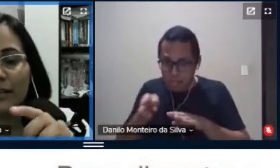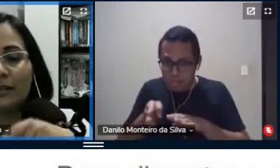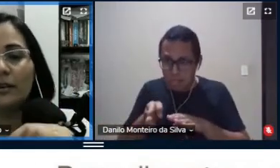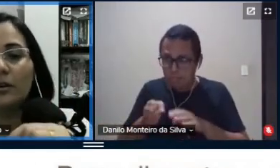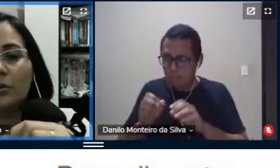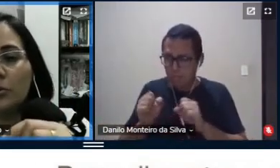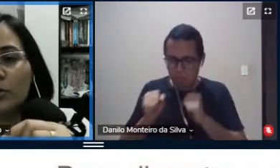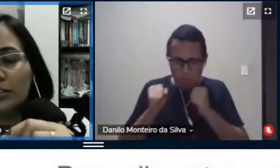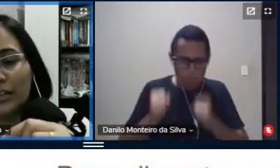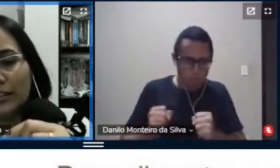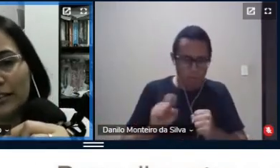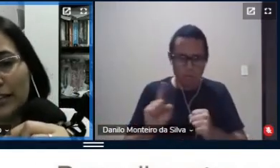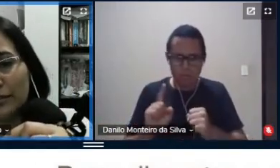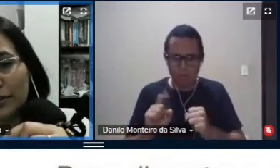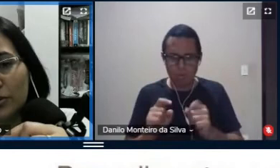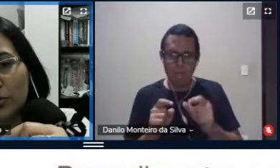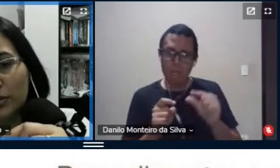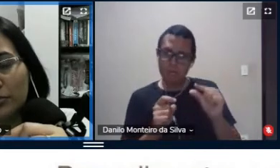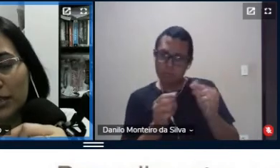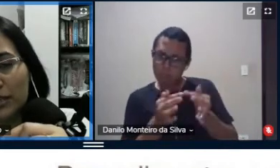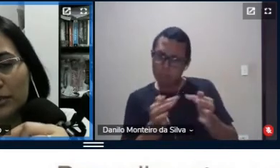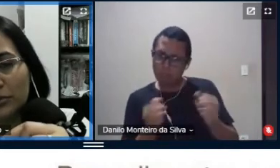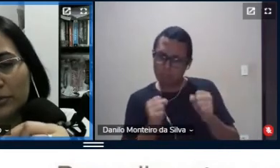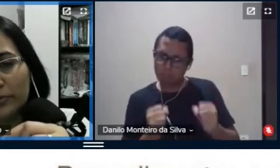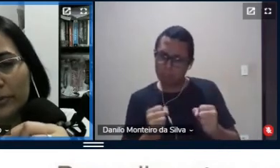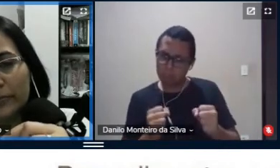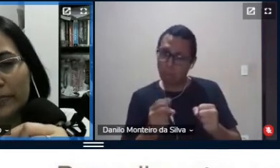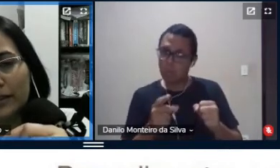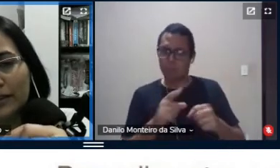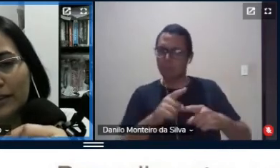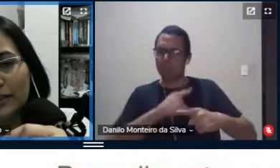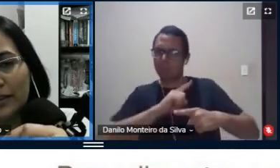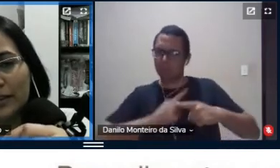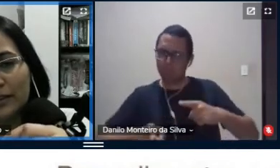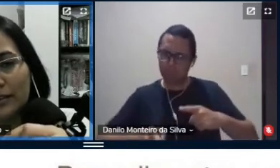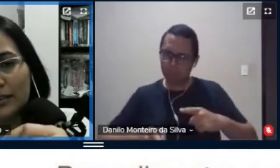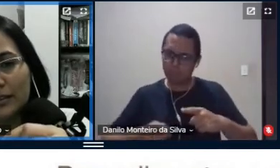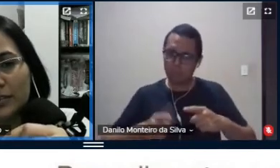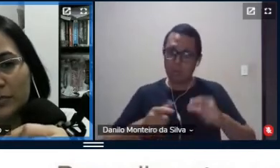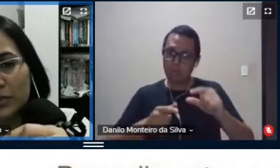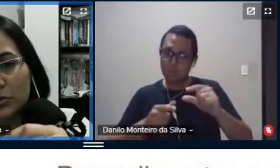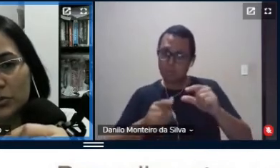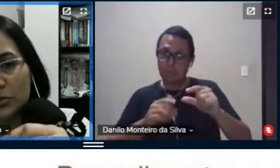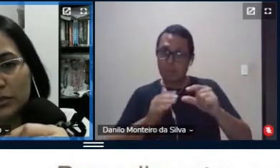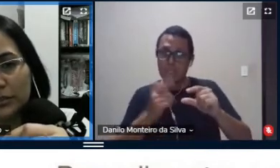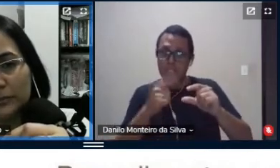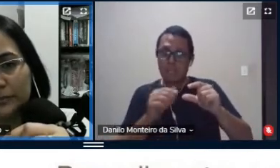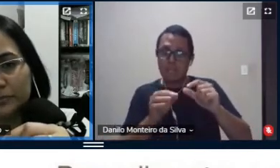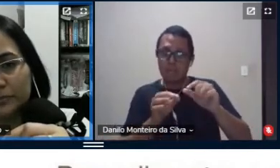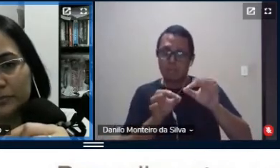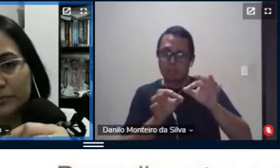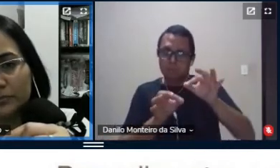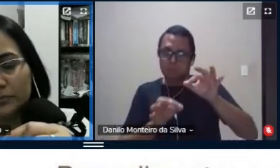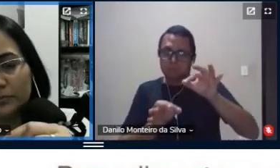trinca, né? O quanto que é aceitável em comprimento e em espessura,